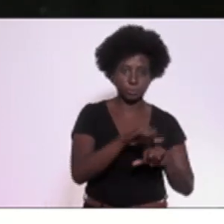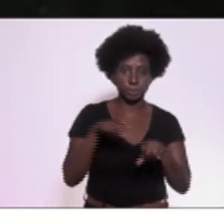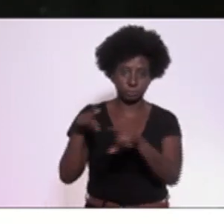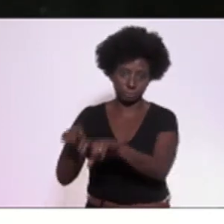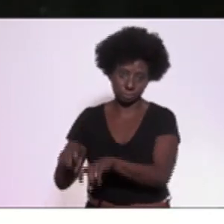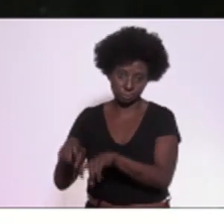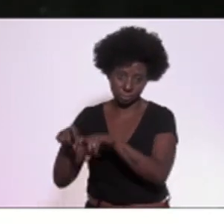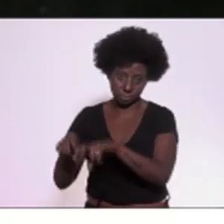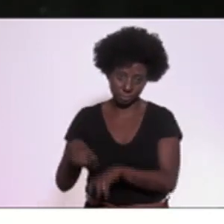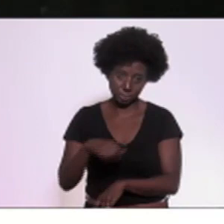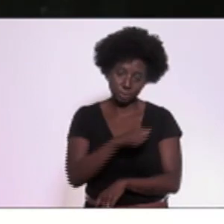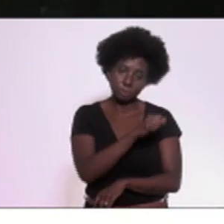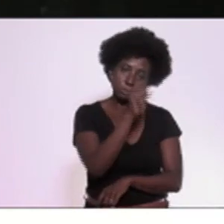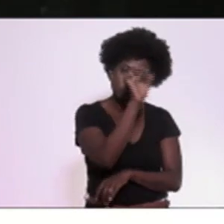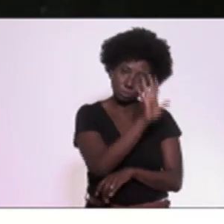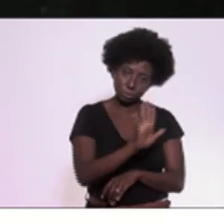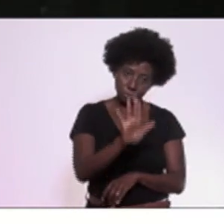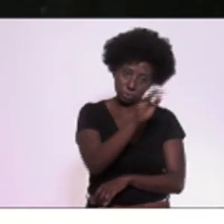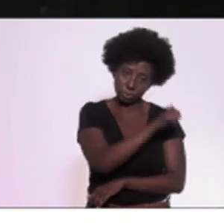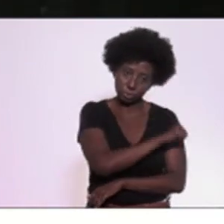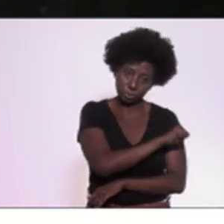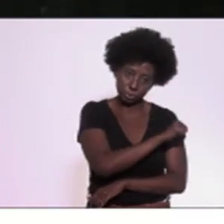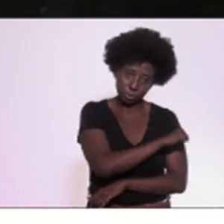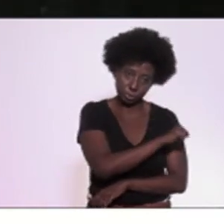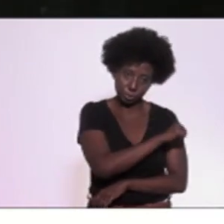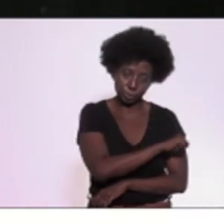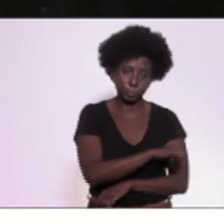Janeiro. Bom, e não havendo mais